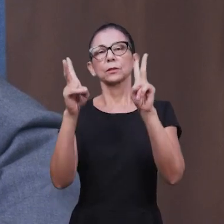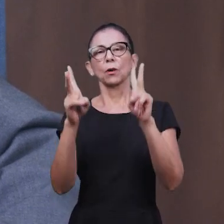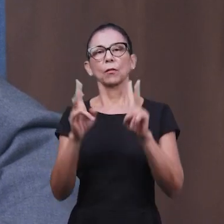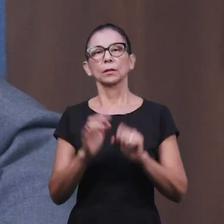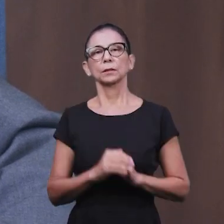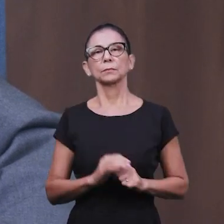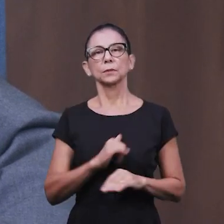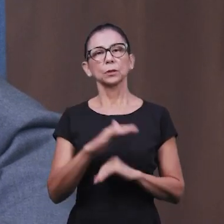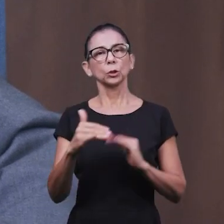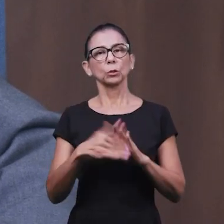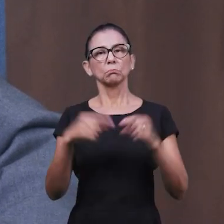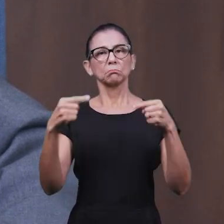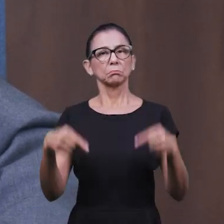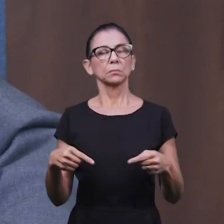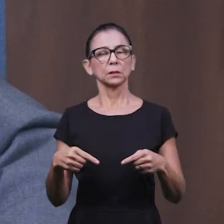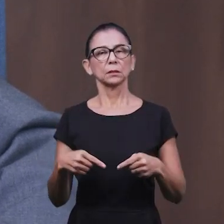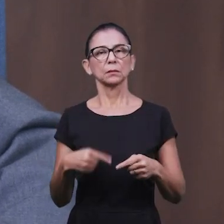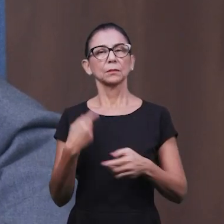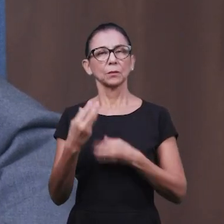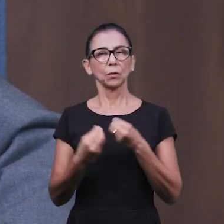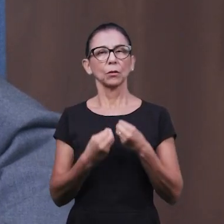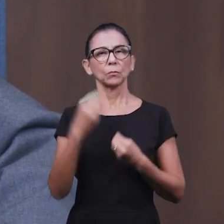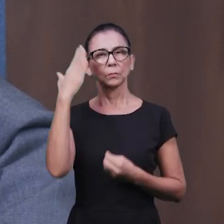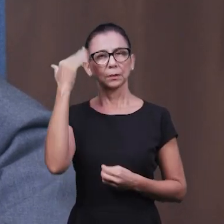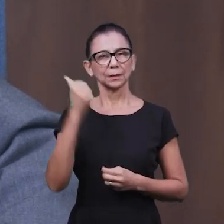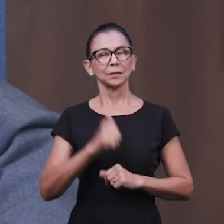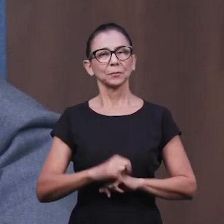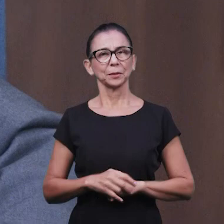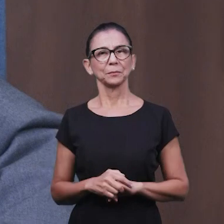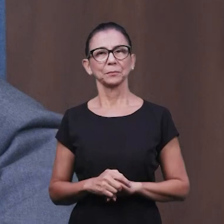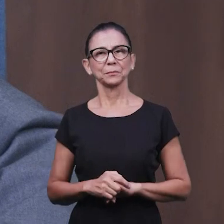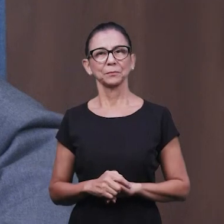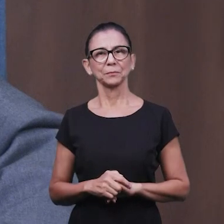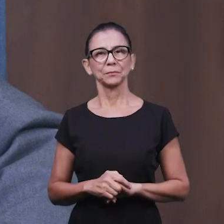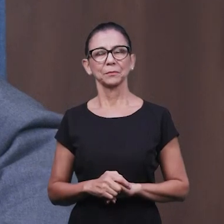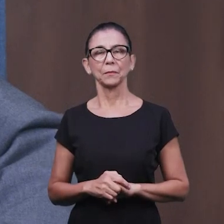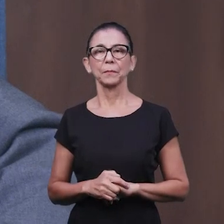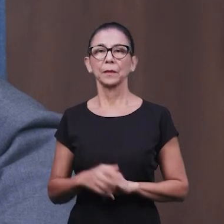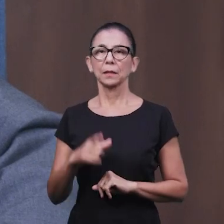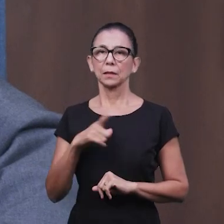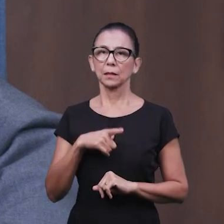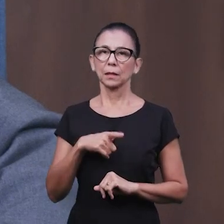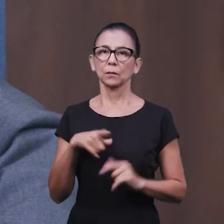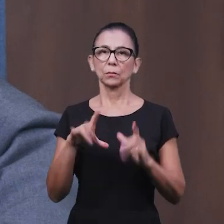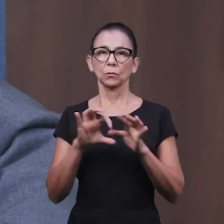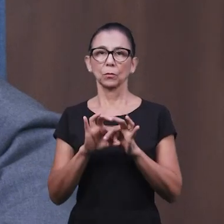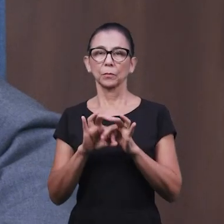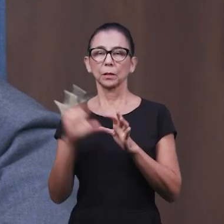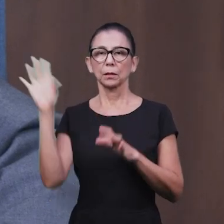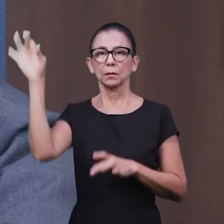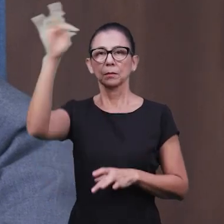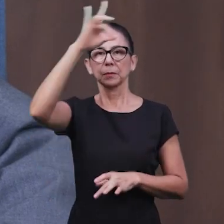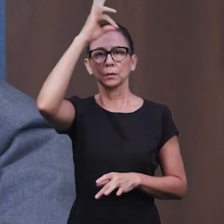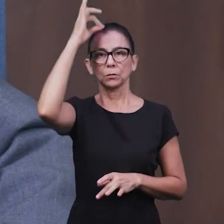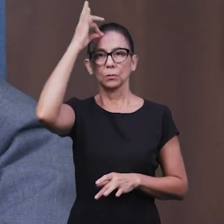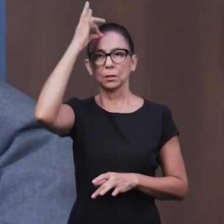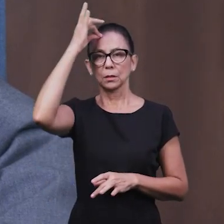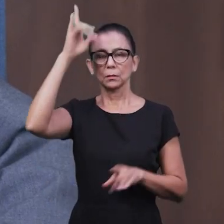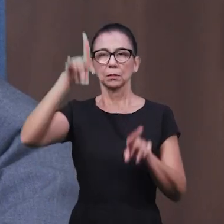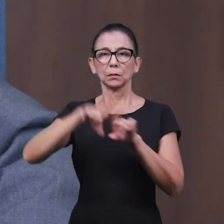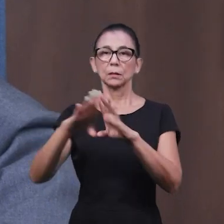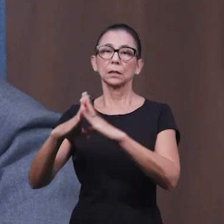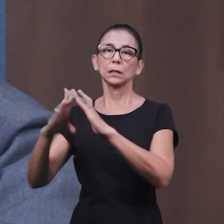e qualquer oposição. E sabe como? Nós venceremos na comunhão com o Espírito Santo e a